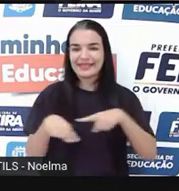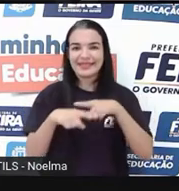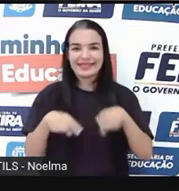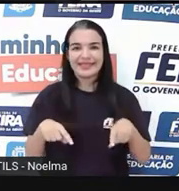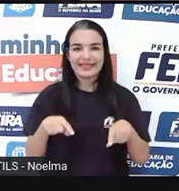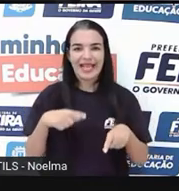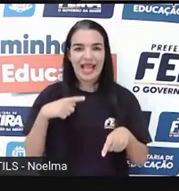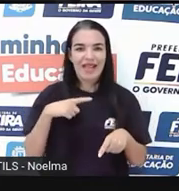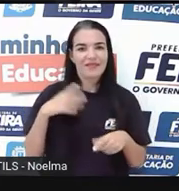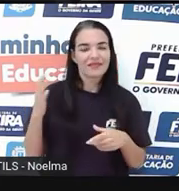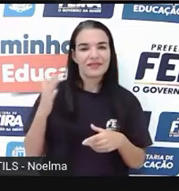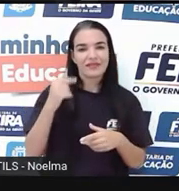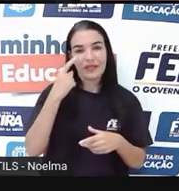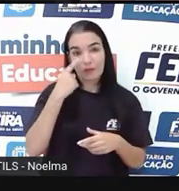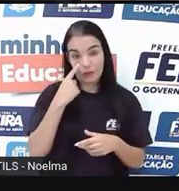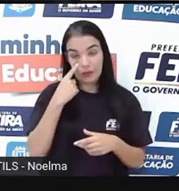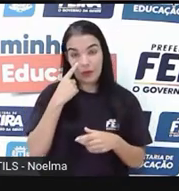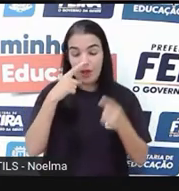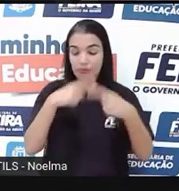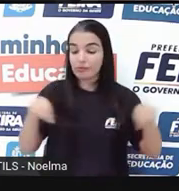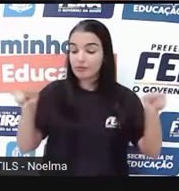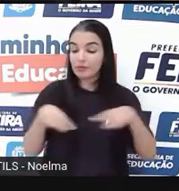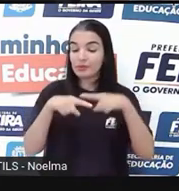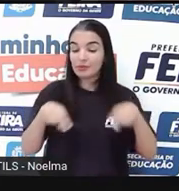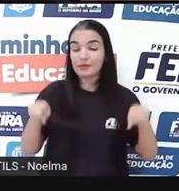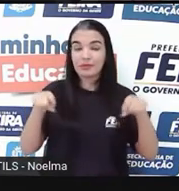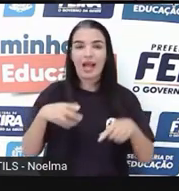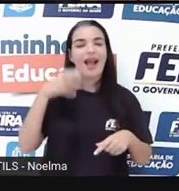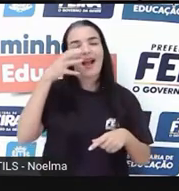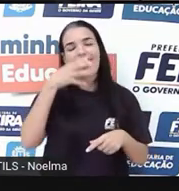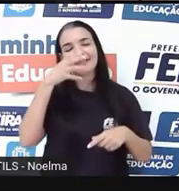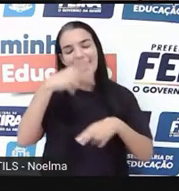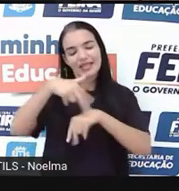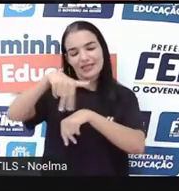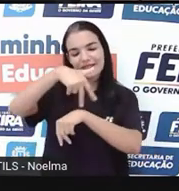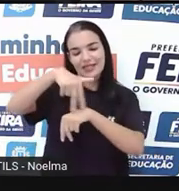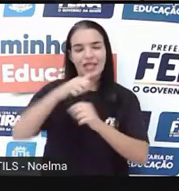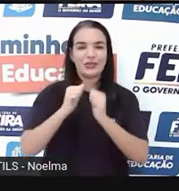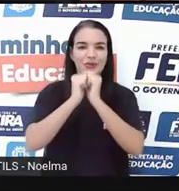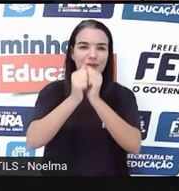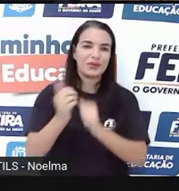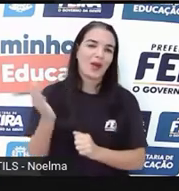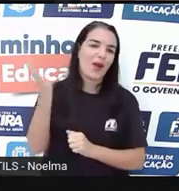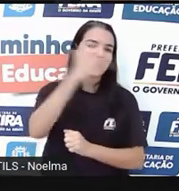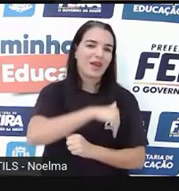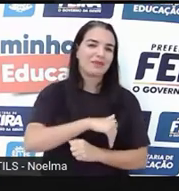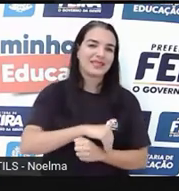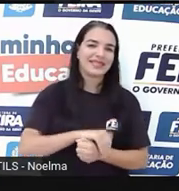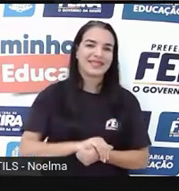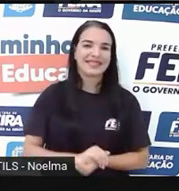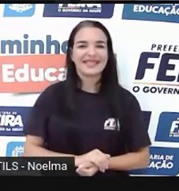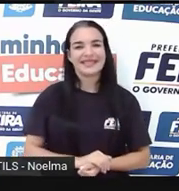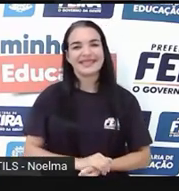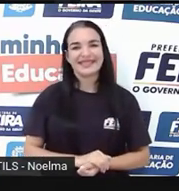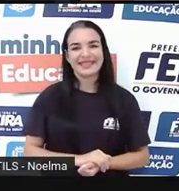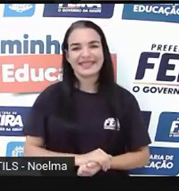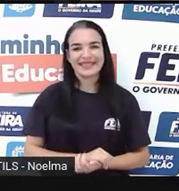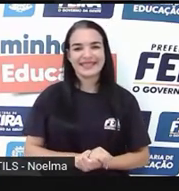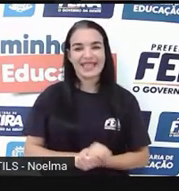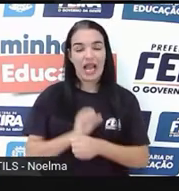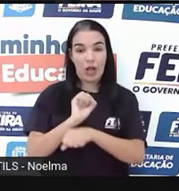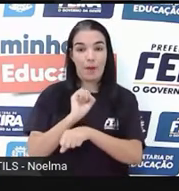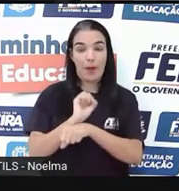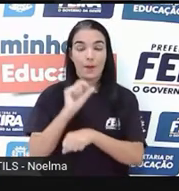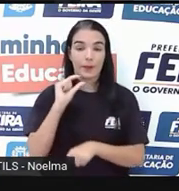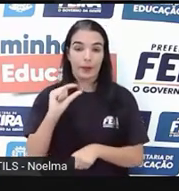Let's sing and dance. Então, eu os convido a cantar e dançar comigo. Let's go. Just a moment, please.